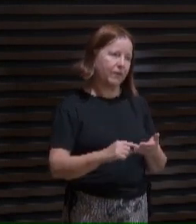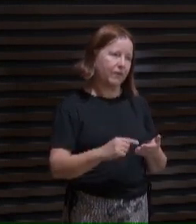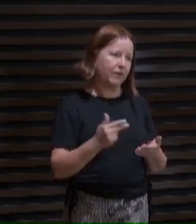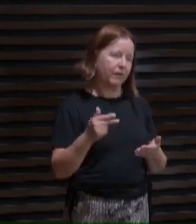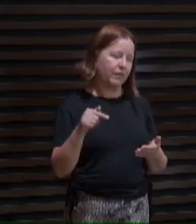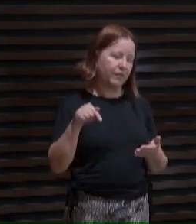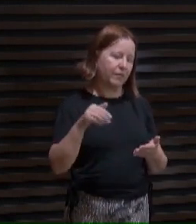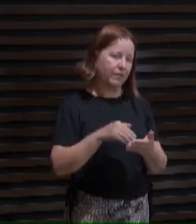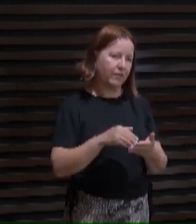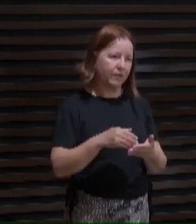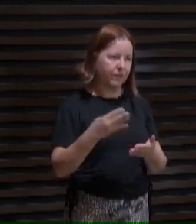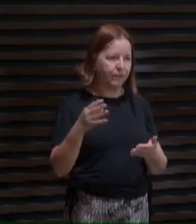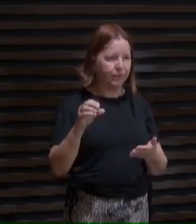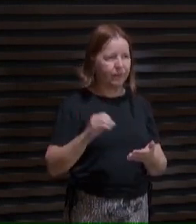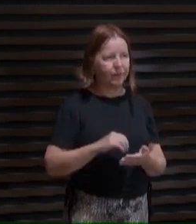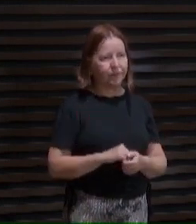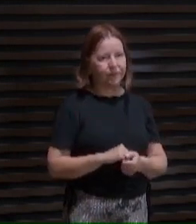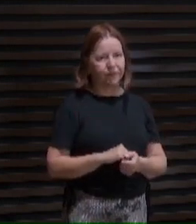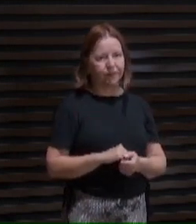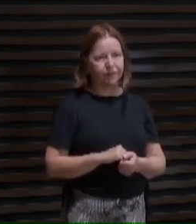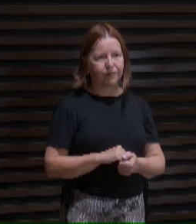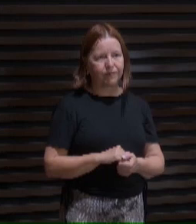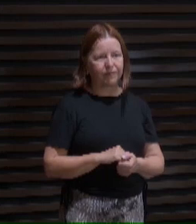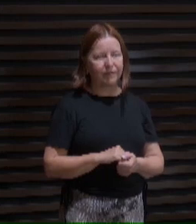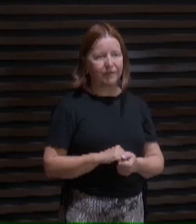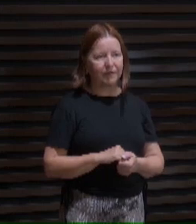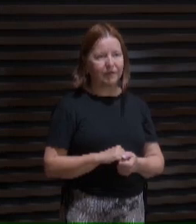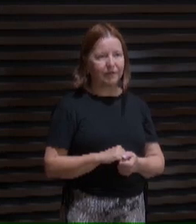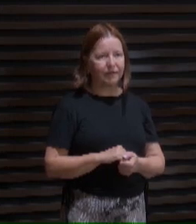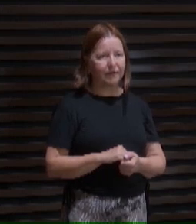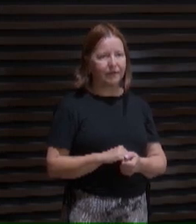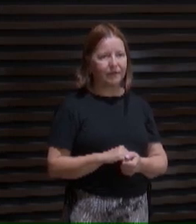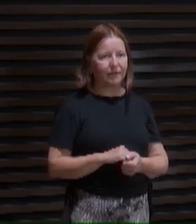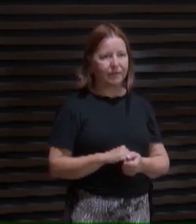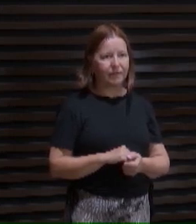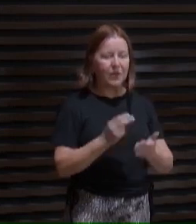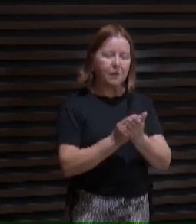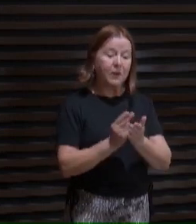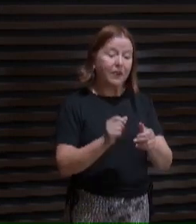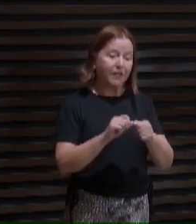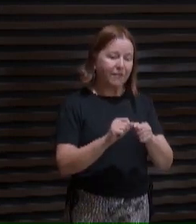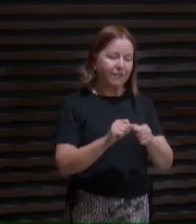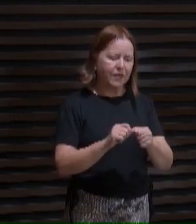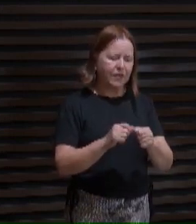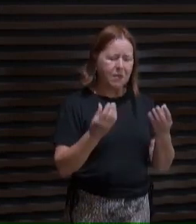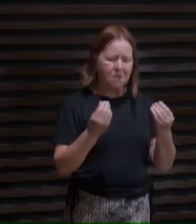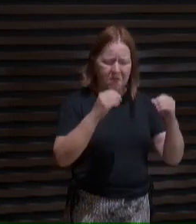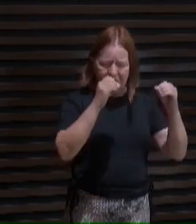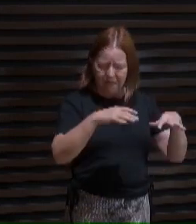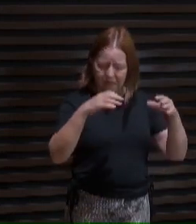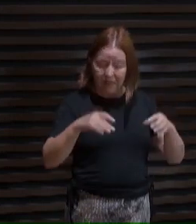37 a 40, João 12, 37 a 40. Embora tivesse feito muitos sinais